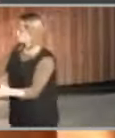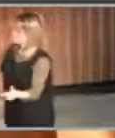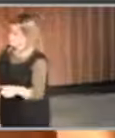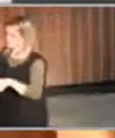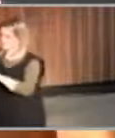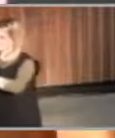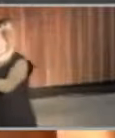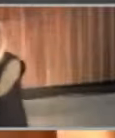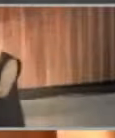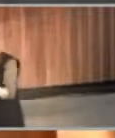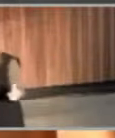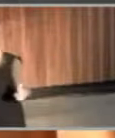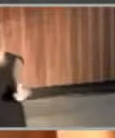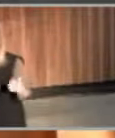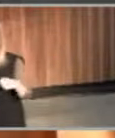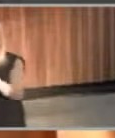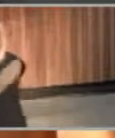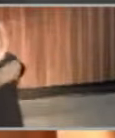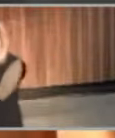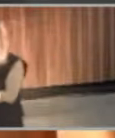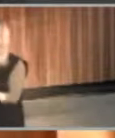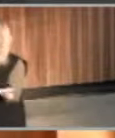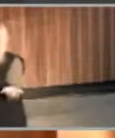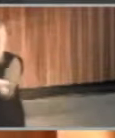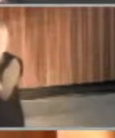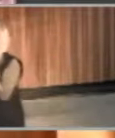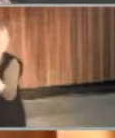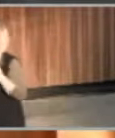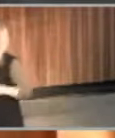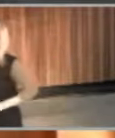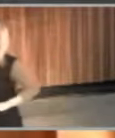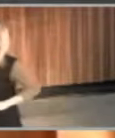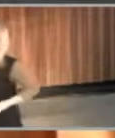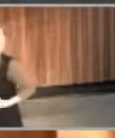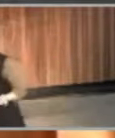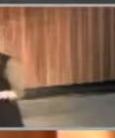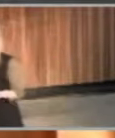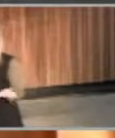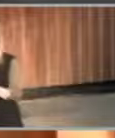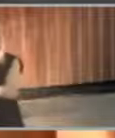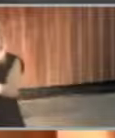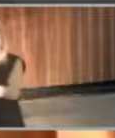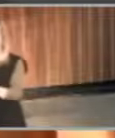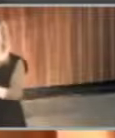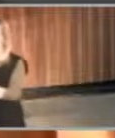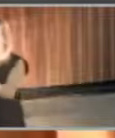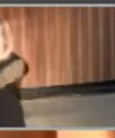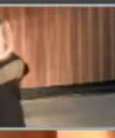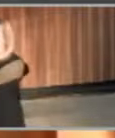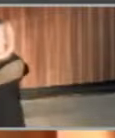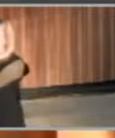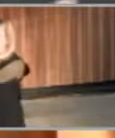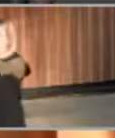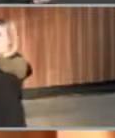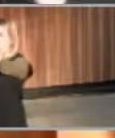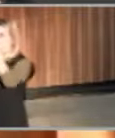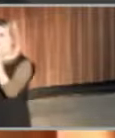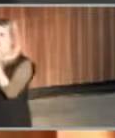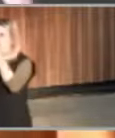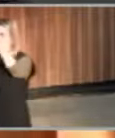Deus era o suprimento a esperança deles era chegar na terra prometida a comunidade de Deus